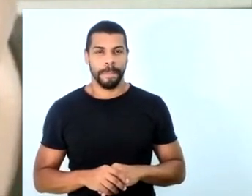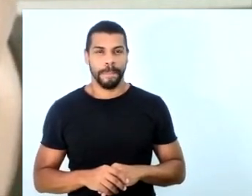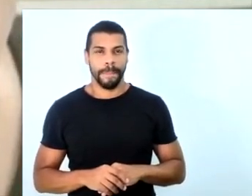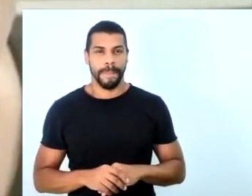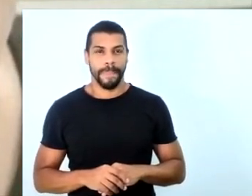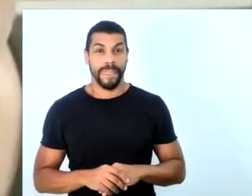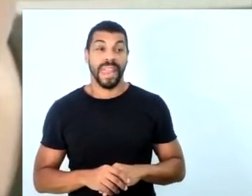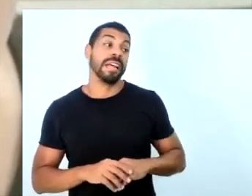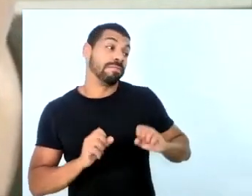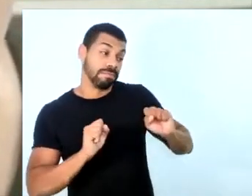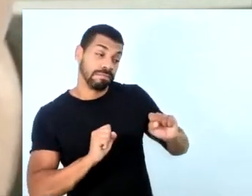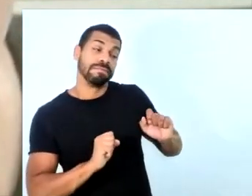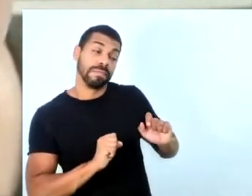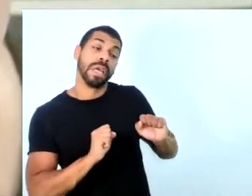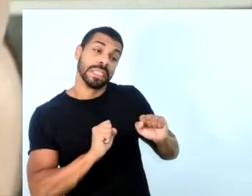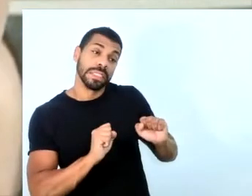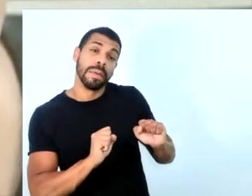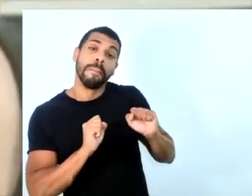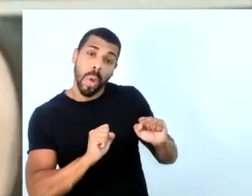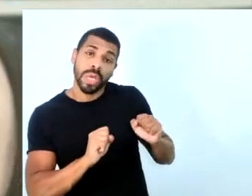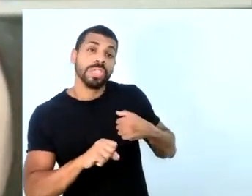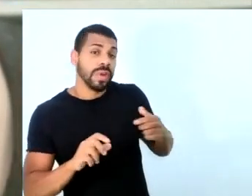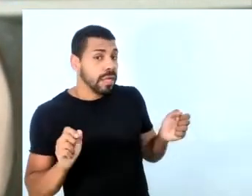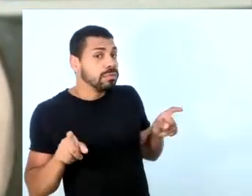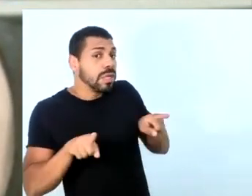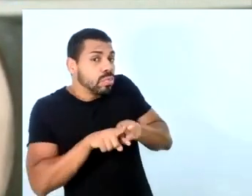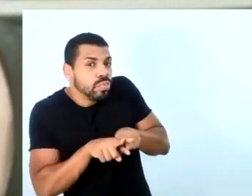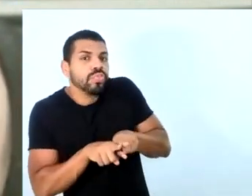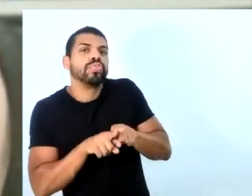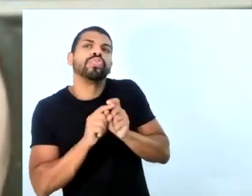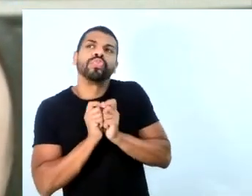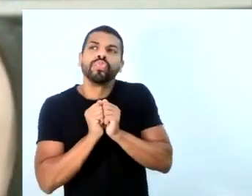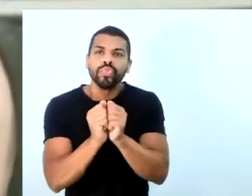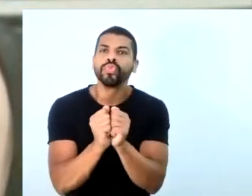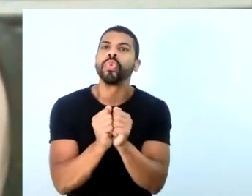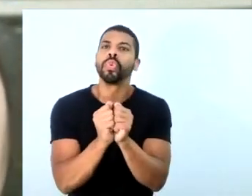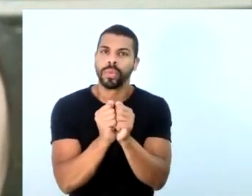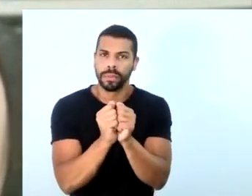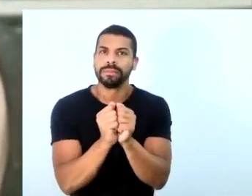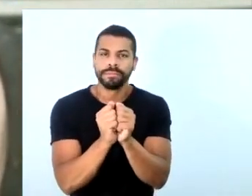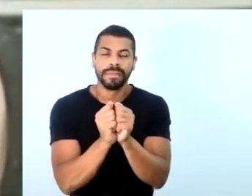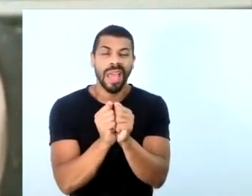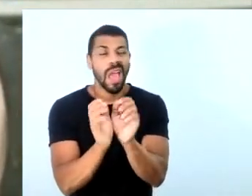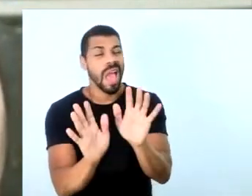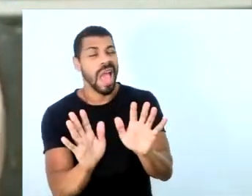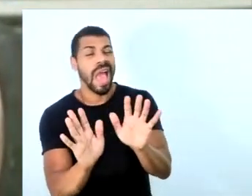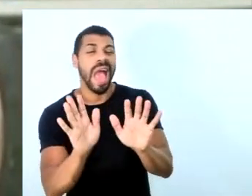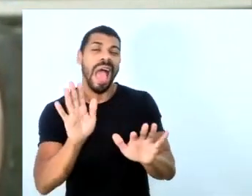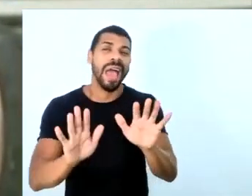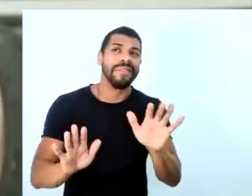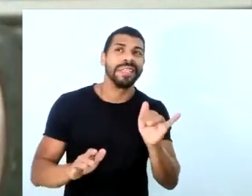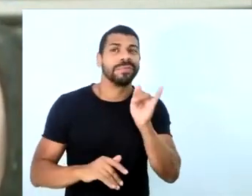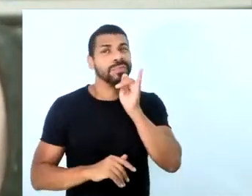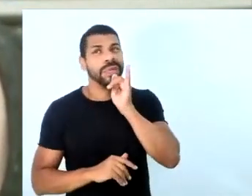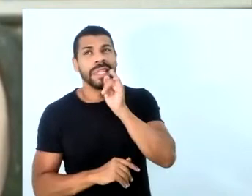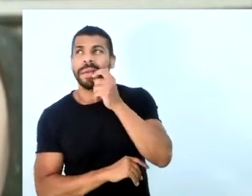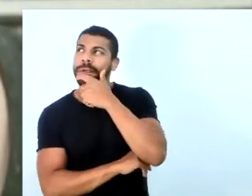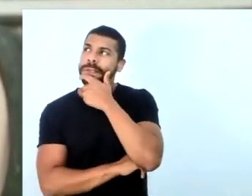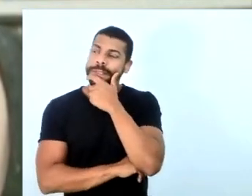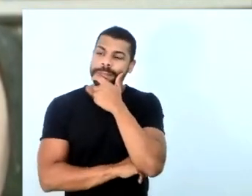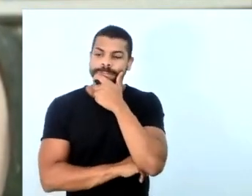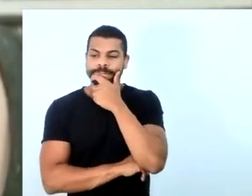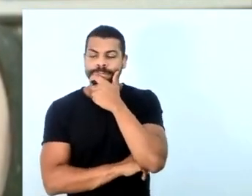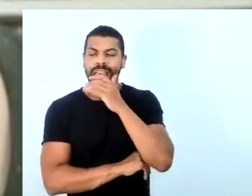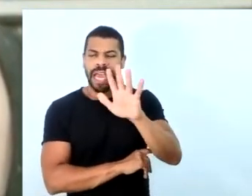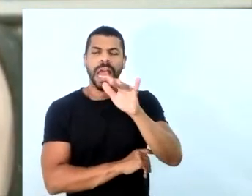Quando é possível, eu gosto de estar junto com a filmagem, acontecendo tudo junto. Porque, às vezes, é uma coisa que você...